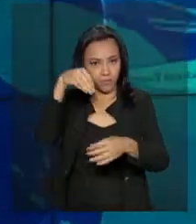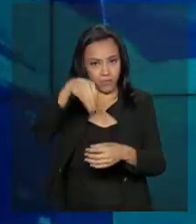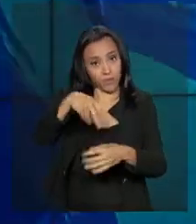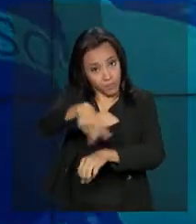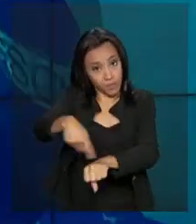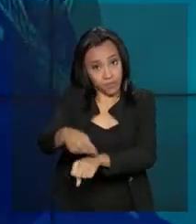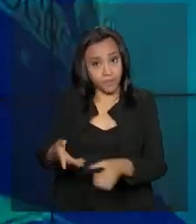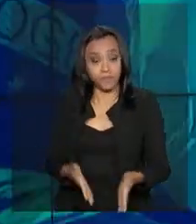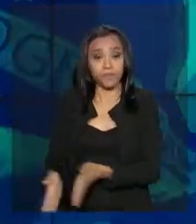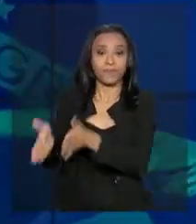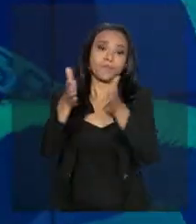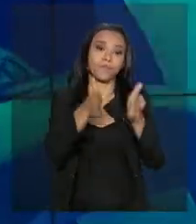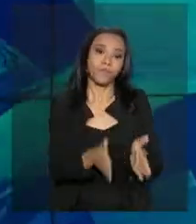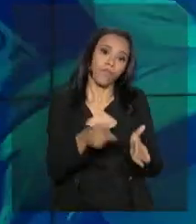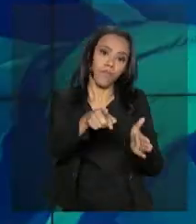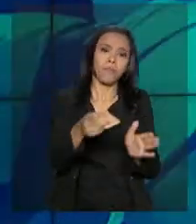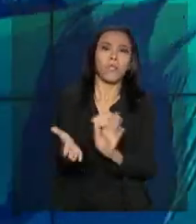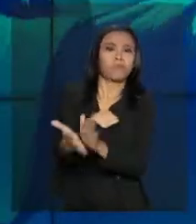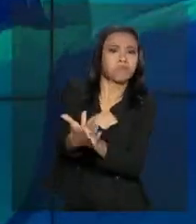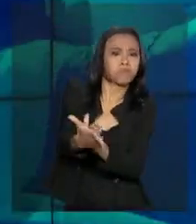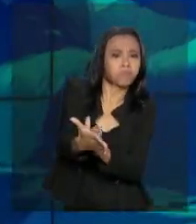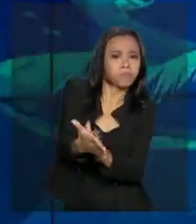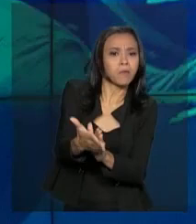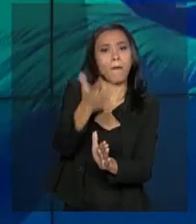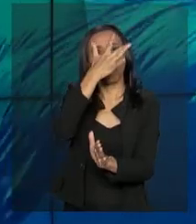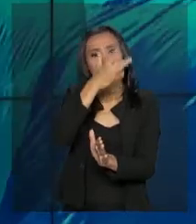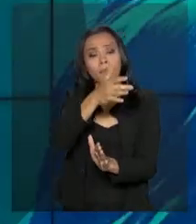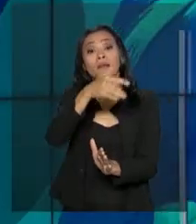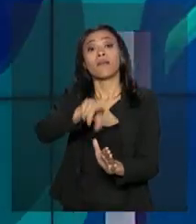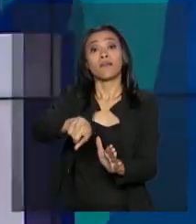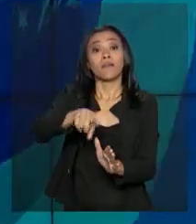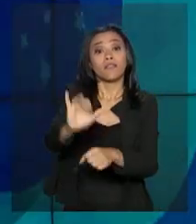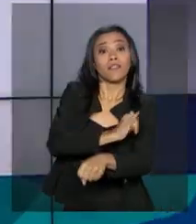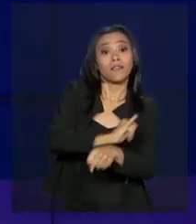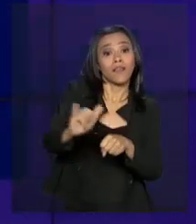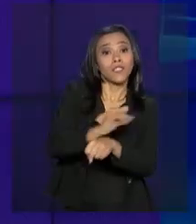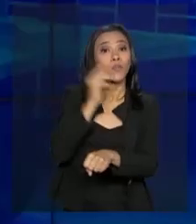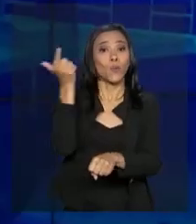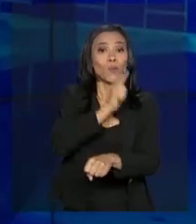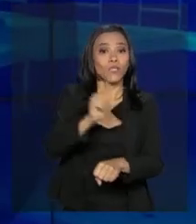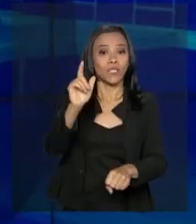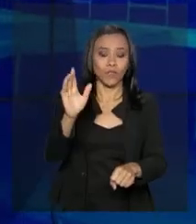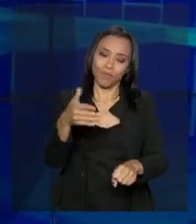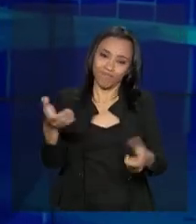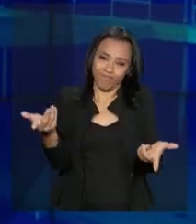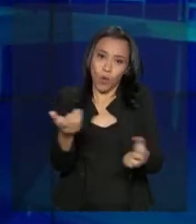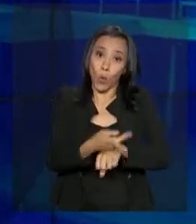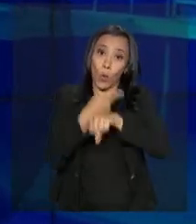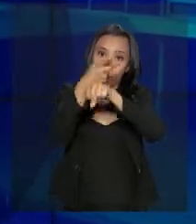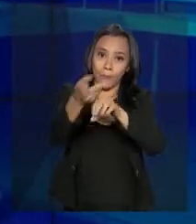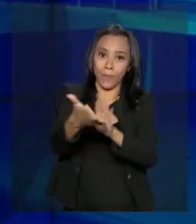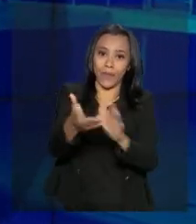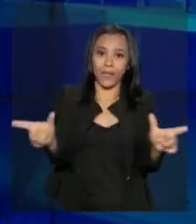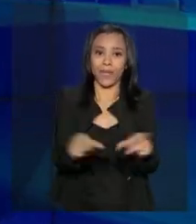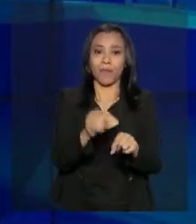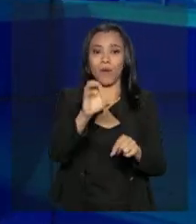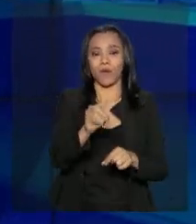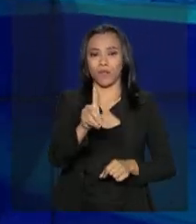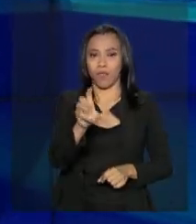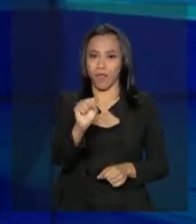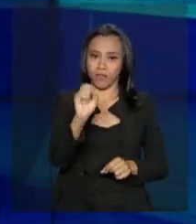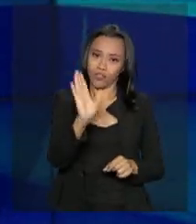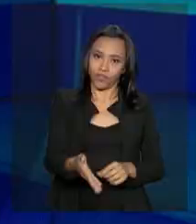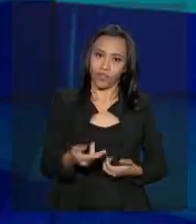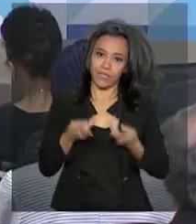reconhecimento a iniciativas que contribuirão para o desenvolvimento sustentável o prêmio ads foi entregue no palácio do planalto